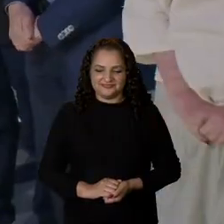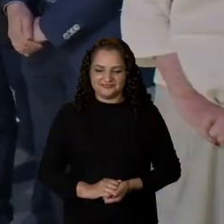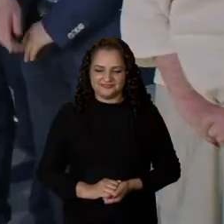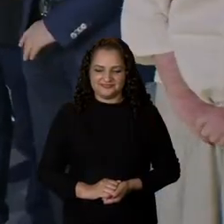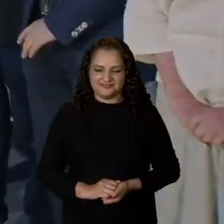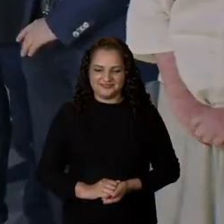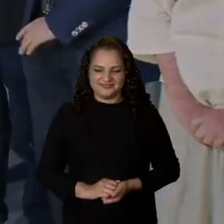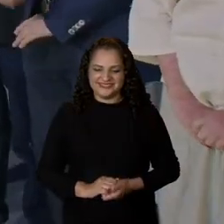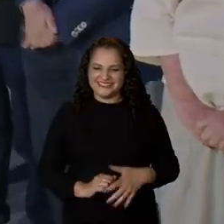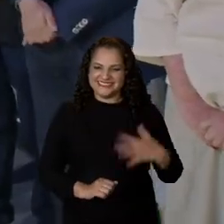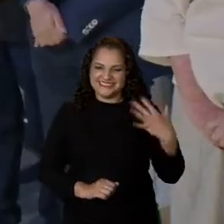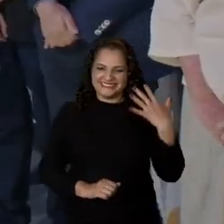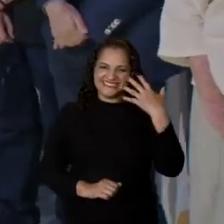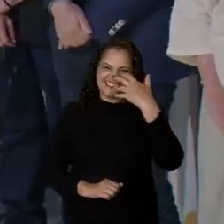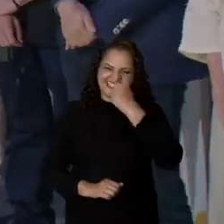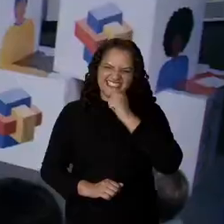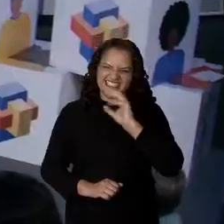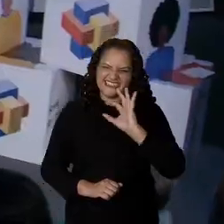Gente, que lindo, né?